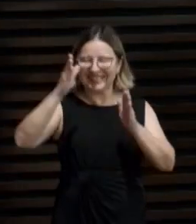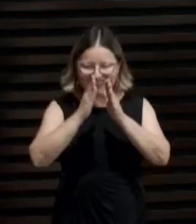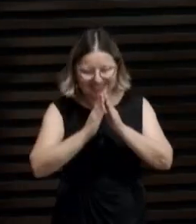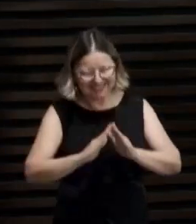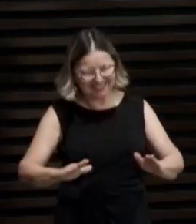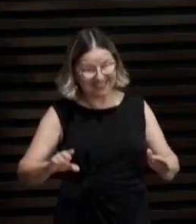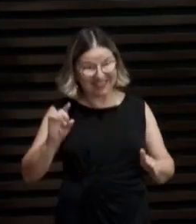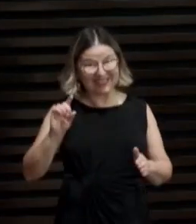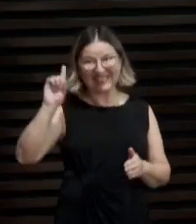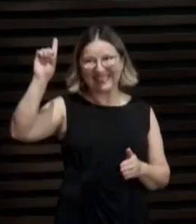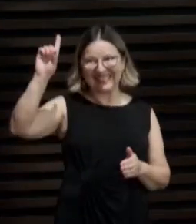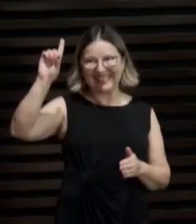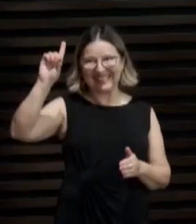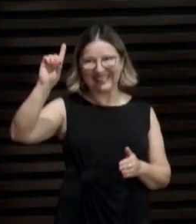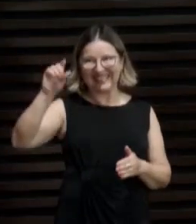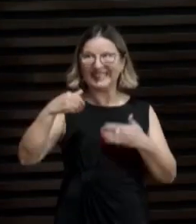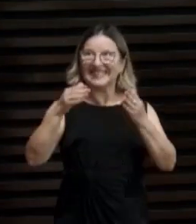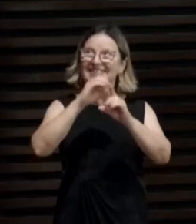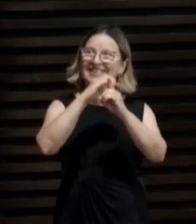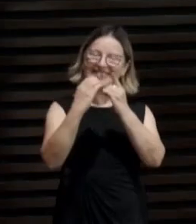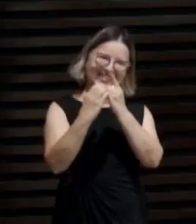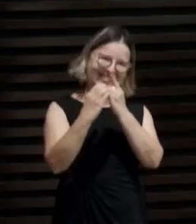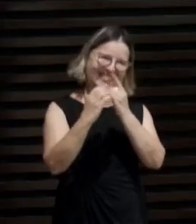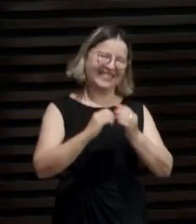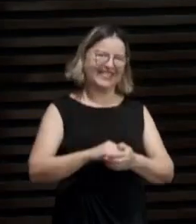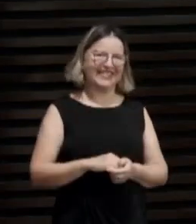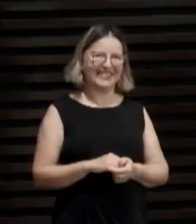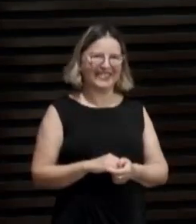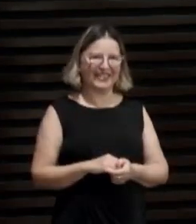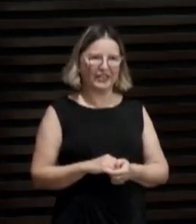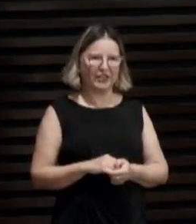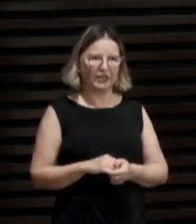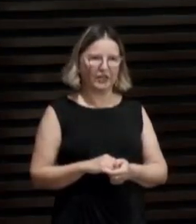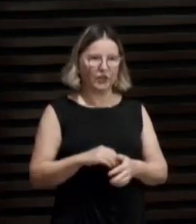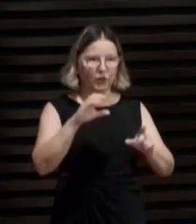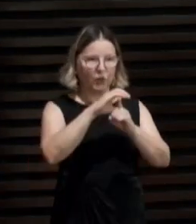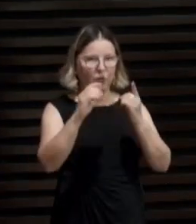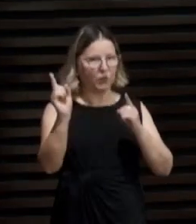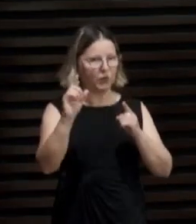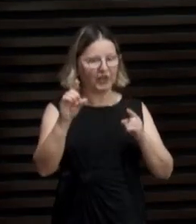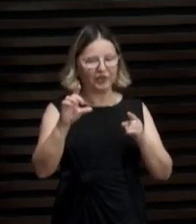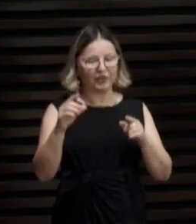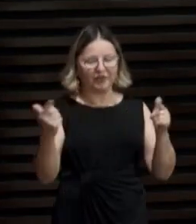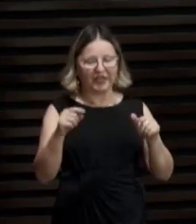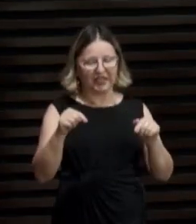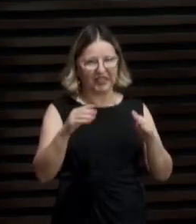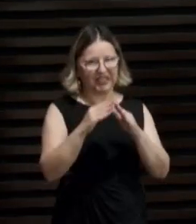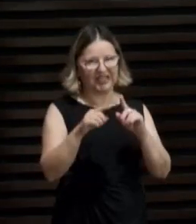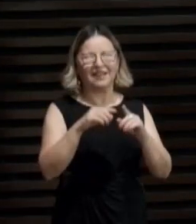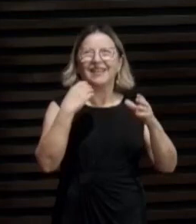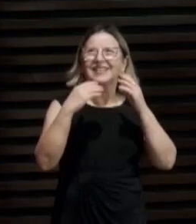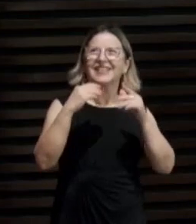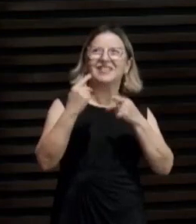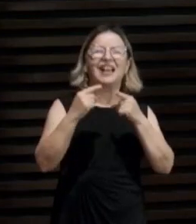adorarás, e só a Ele prestarás culto. Só que culto não é só vir aqui na reunião, cantar e falar: eu creio